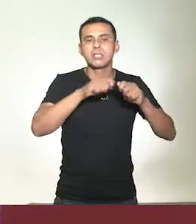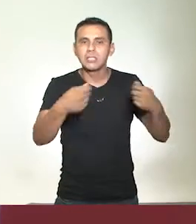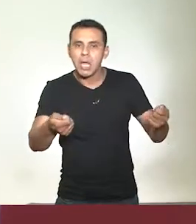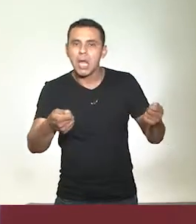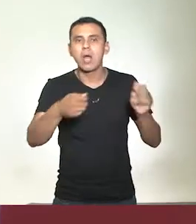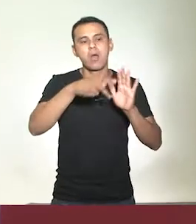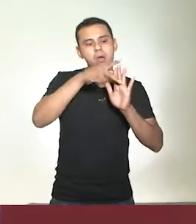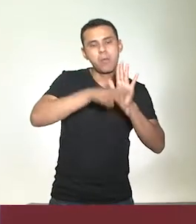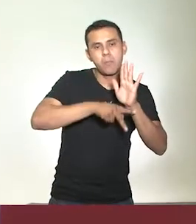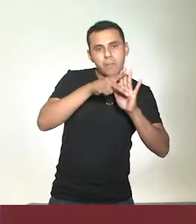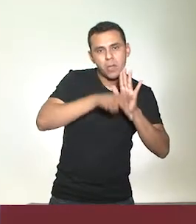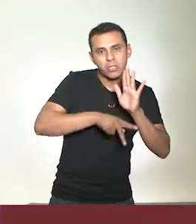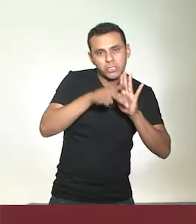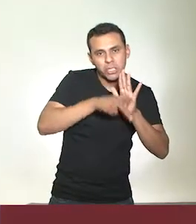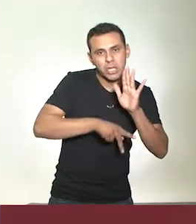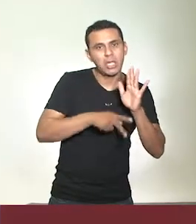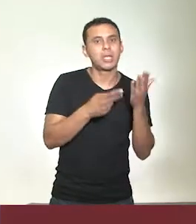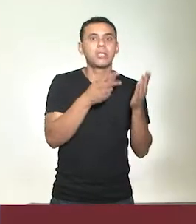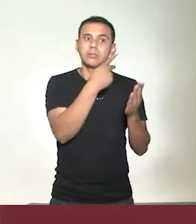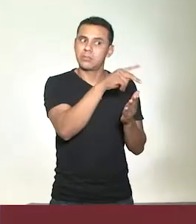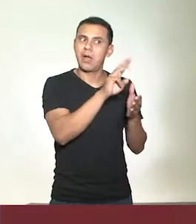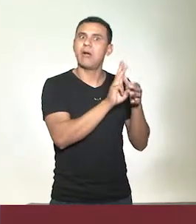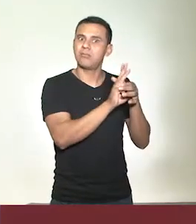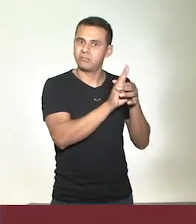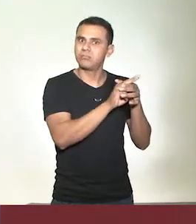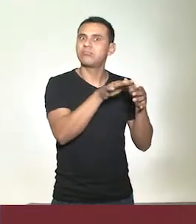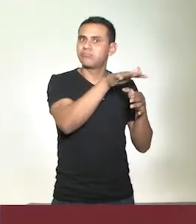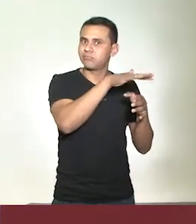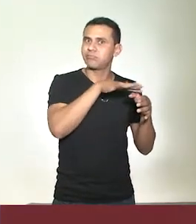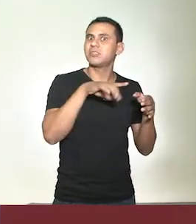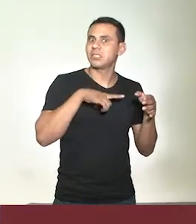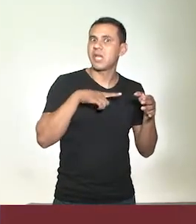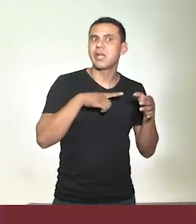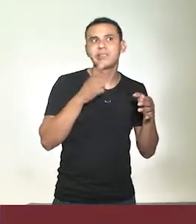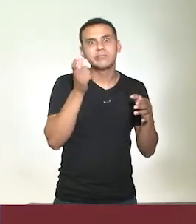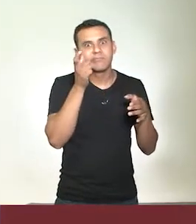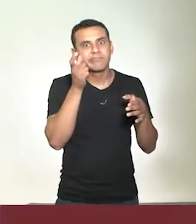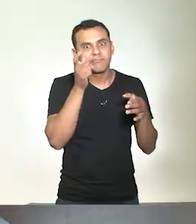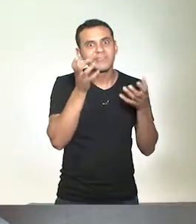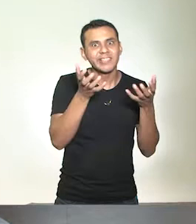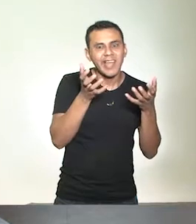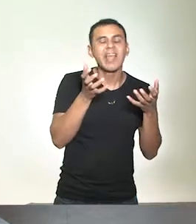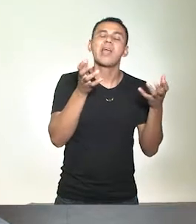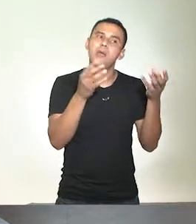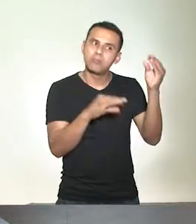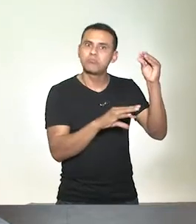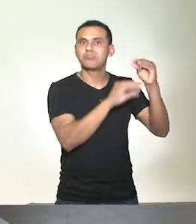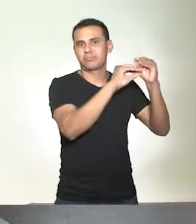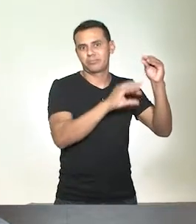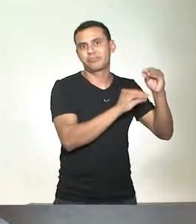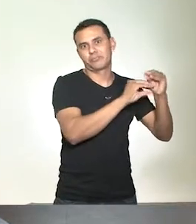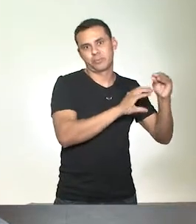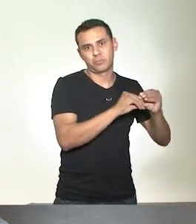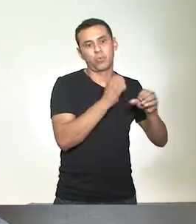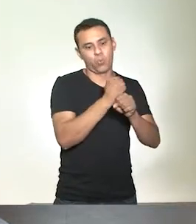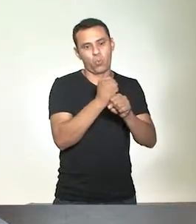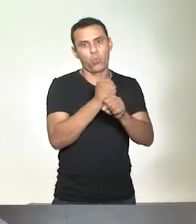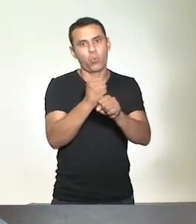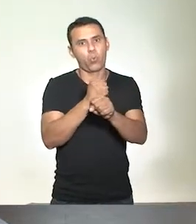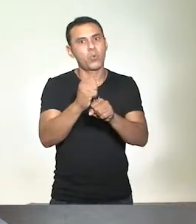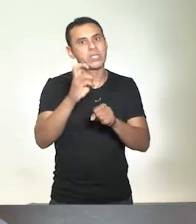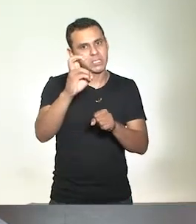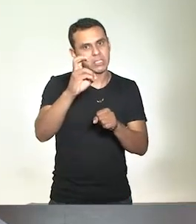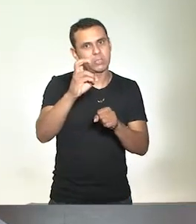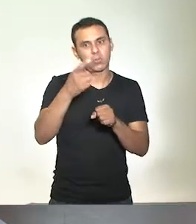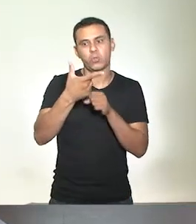EA própria comunidade Universitária também tem interesse de que ele seja colocado em prática nos próximos